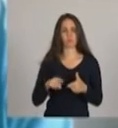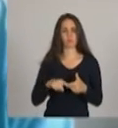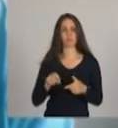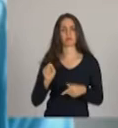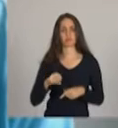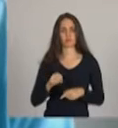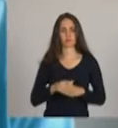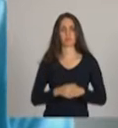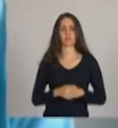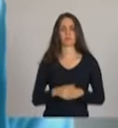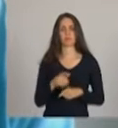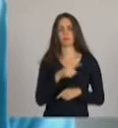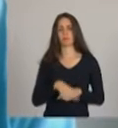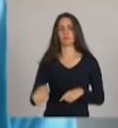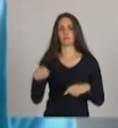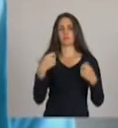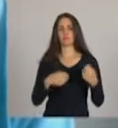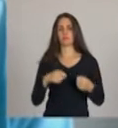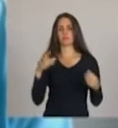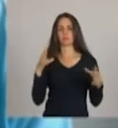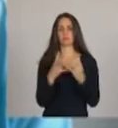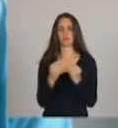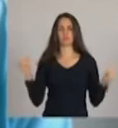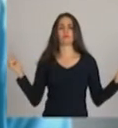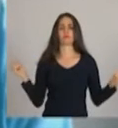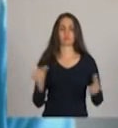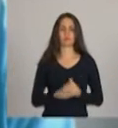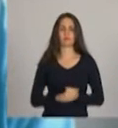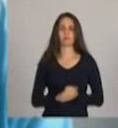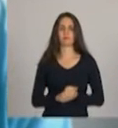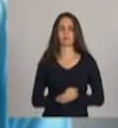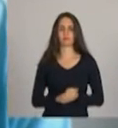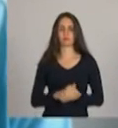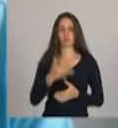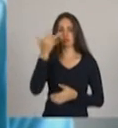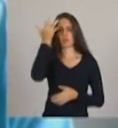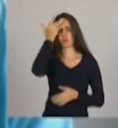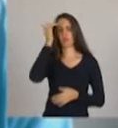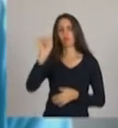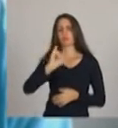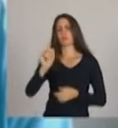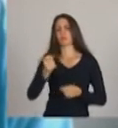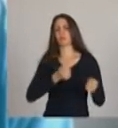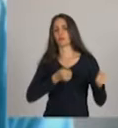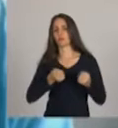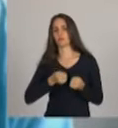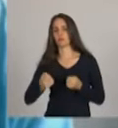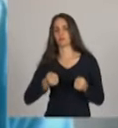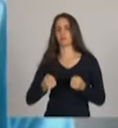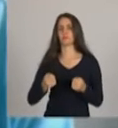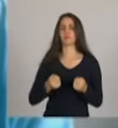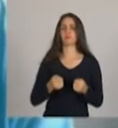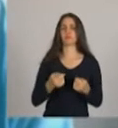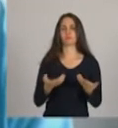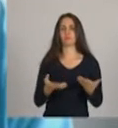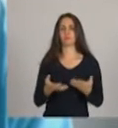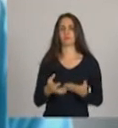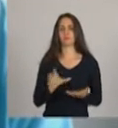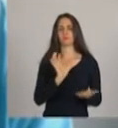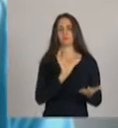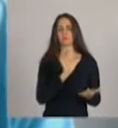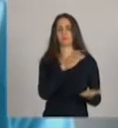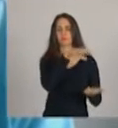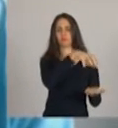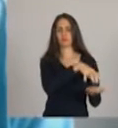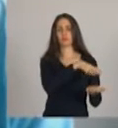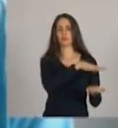temos que sanar. Eu não sei se essa regulação, o diagnóstico também na ponta, lá